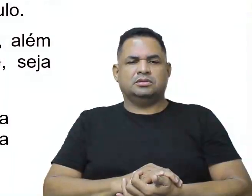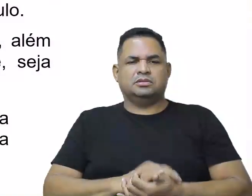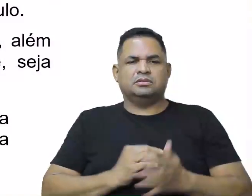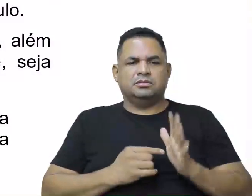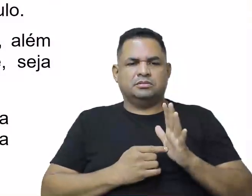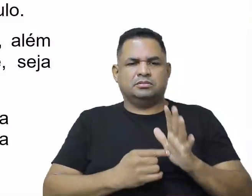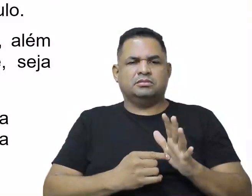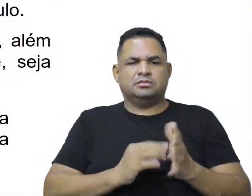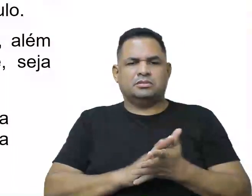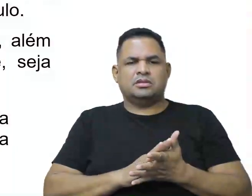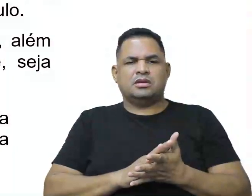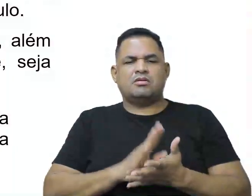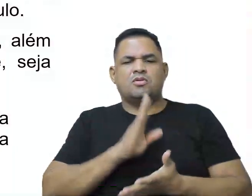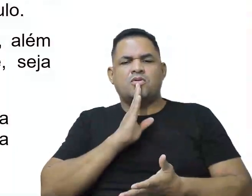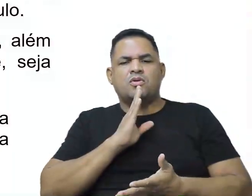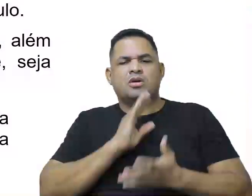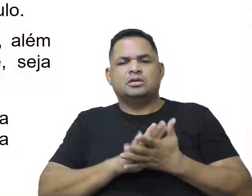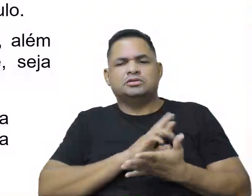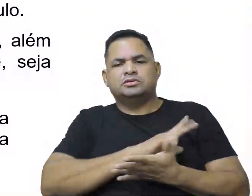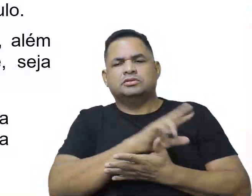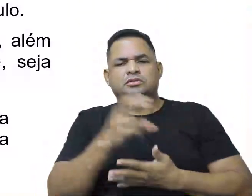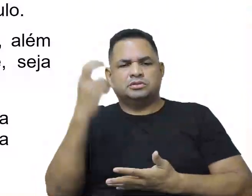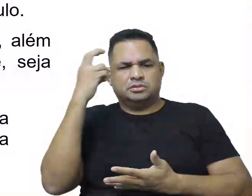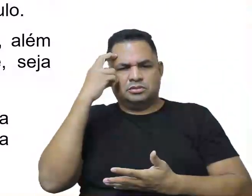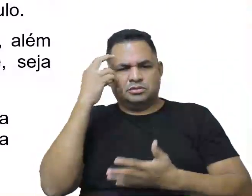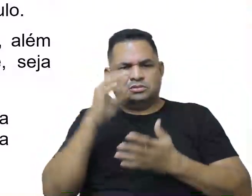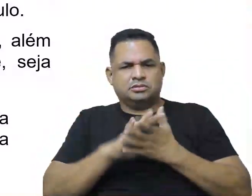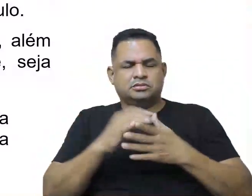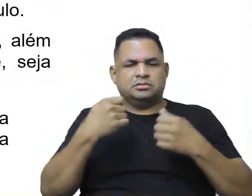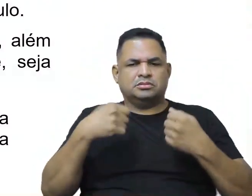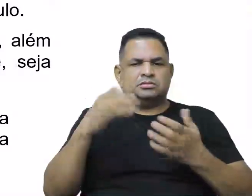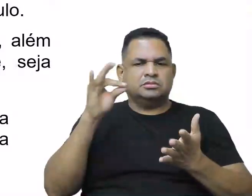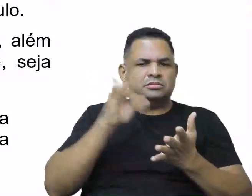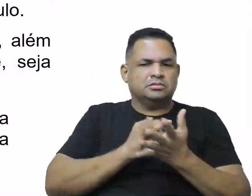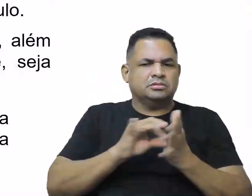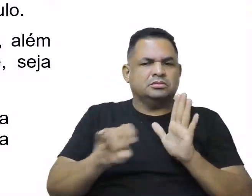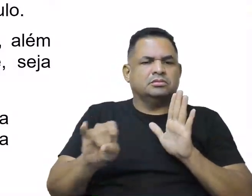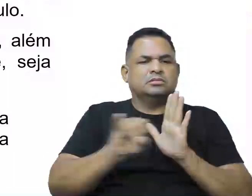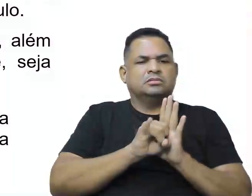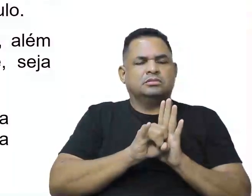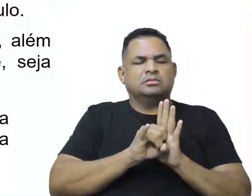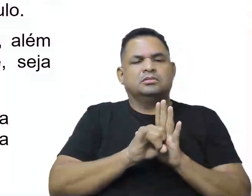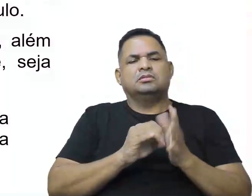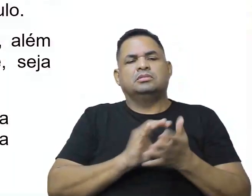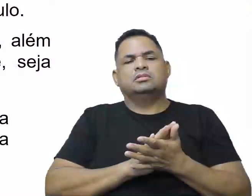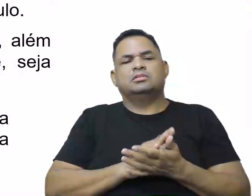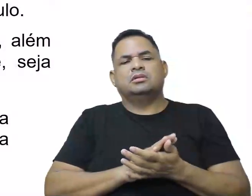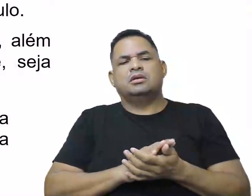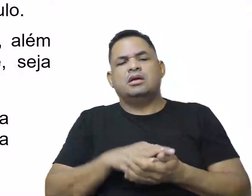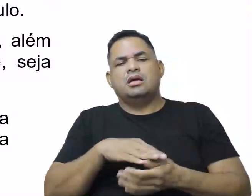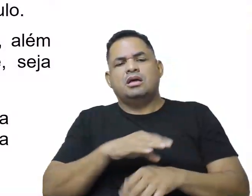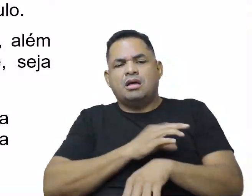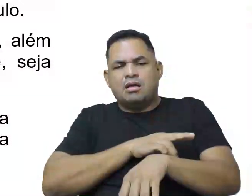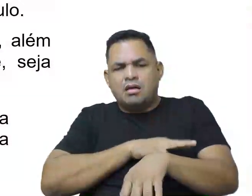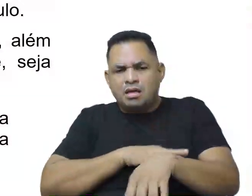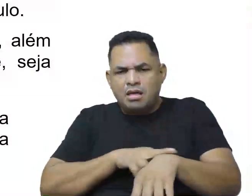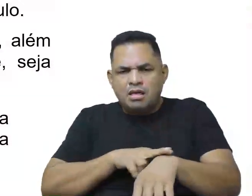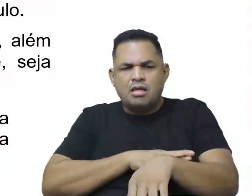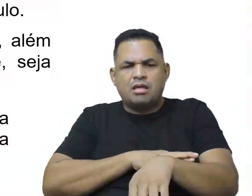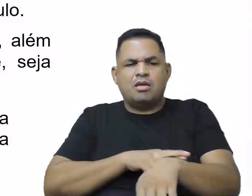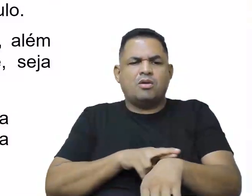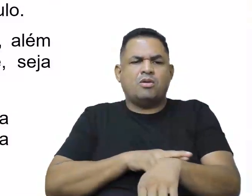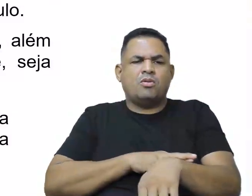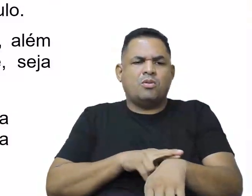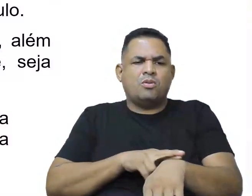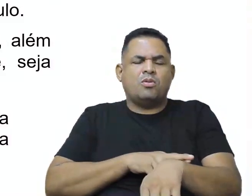reconhecimento da diversidade cultural além das necessidades de afirmação de identidades étnicas que